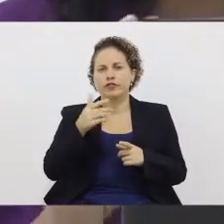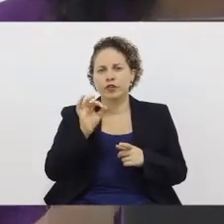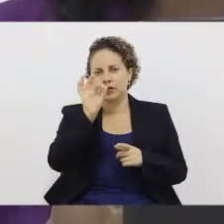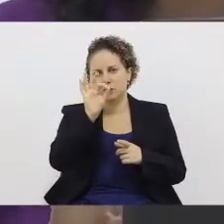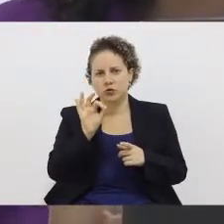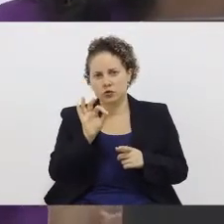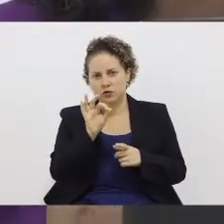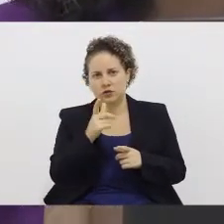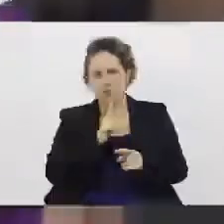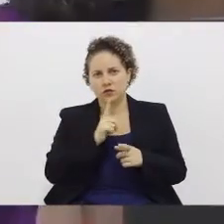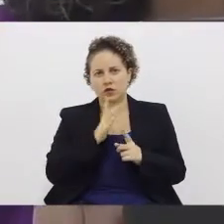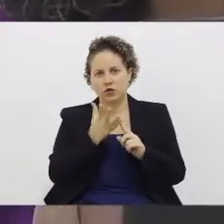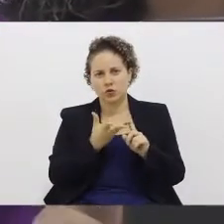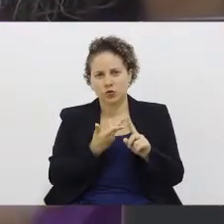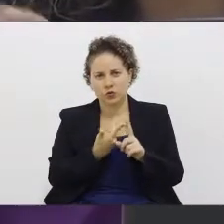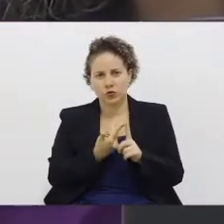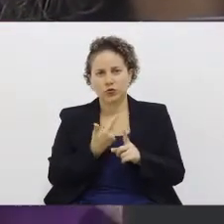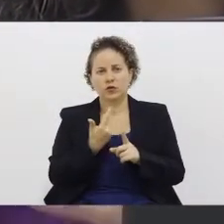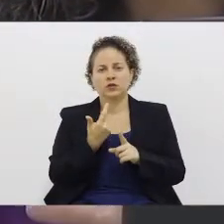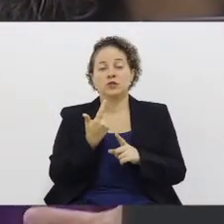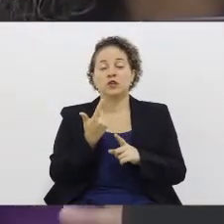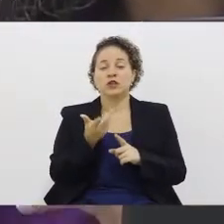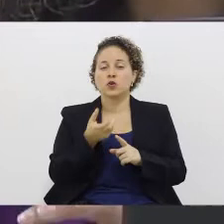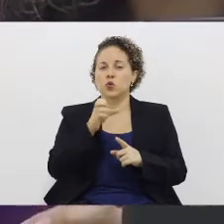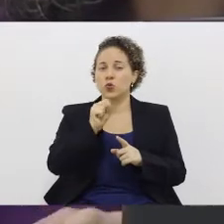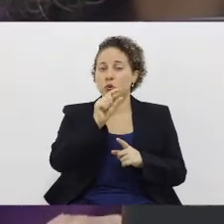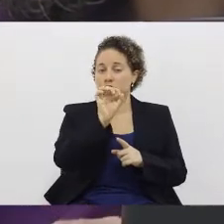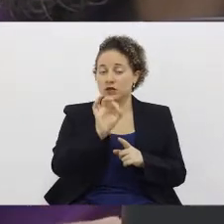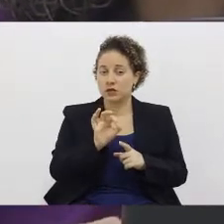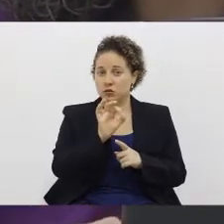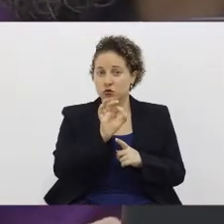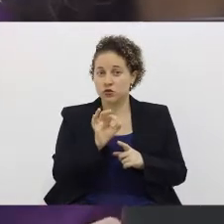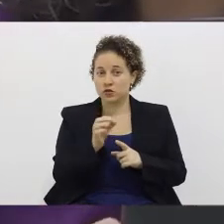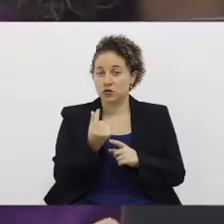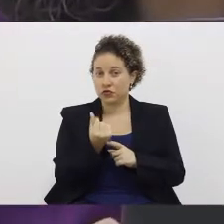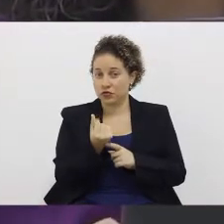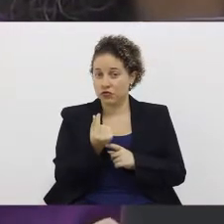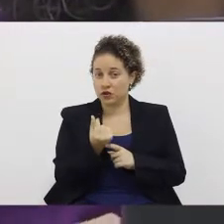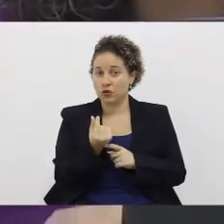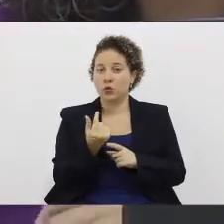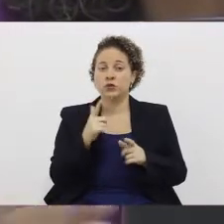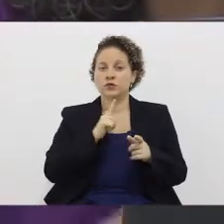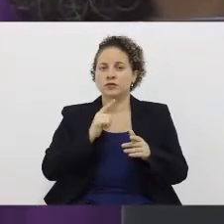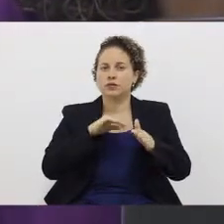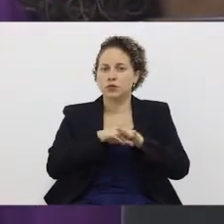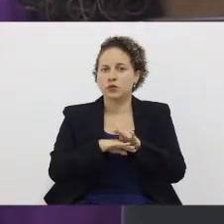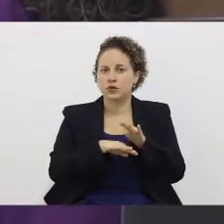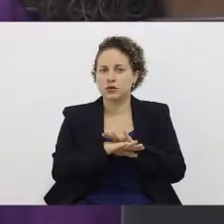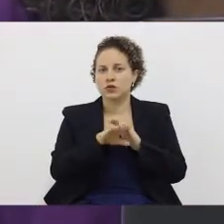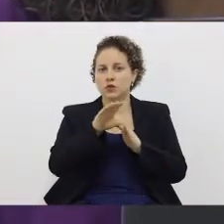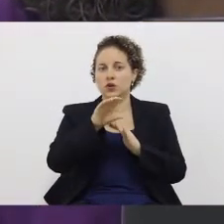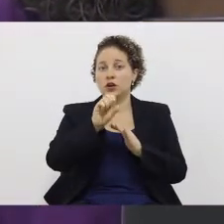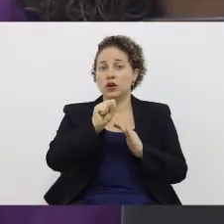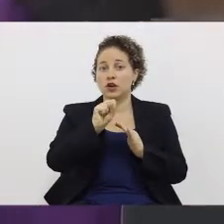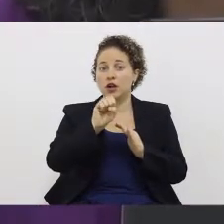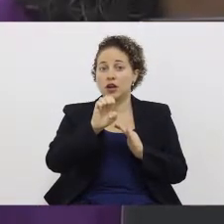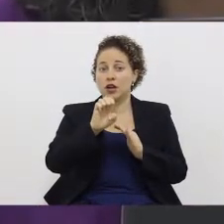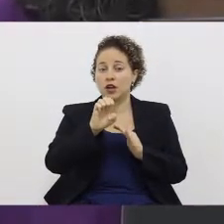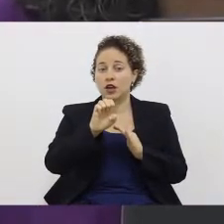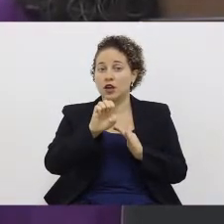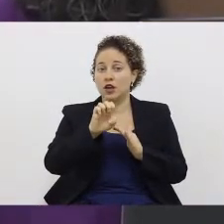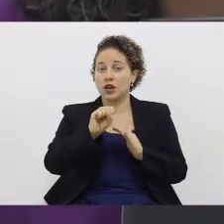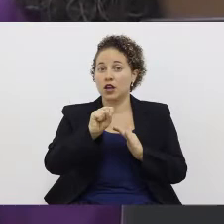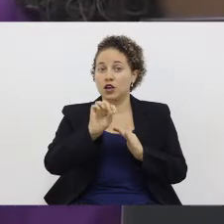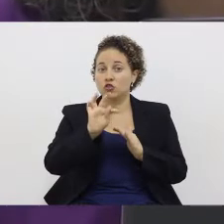20% dos itens em quantidade costumam representar 80% em valor do que se mantém nos estoques. Então, vemos aqui que